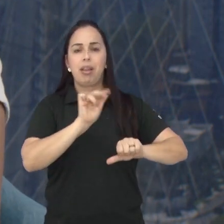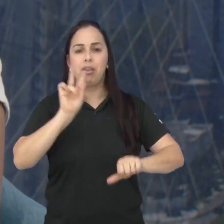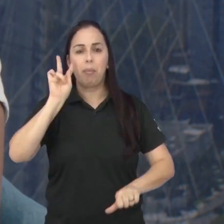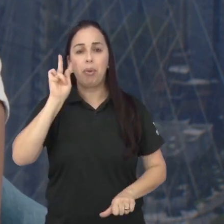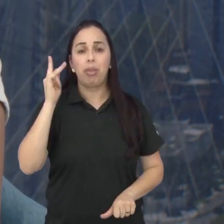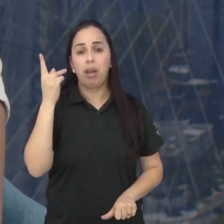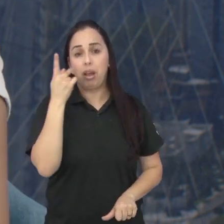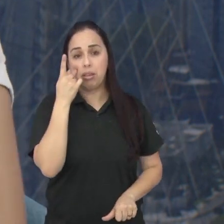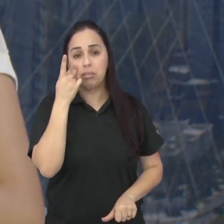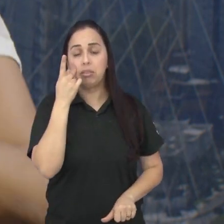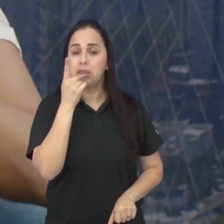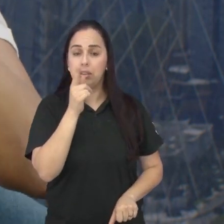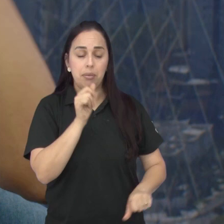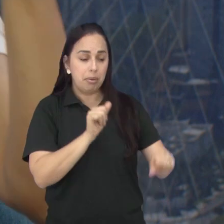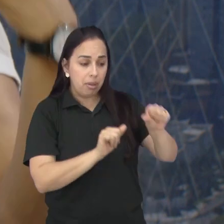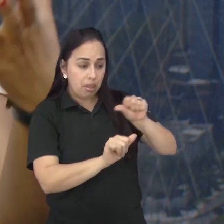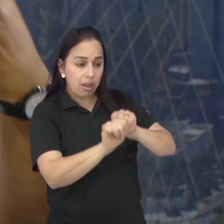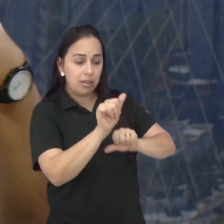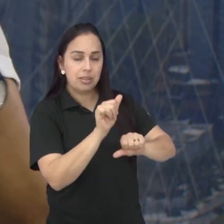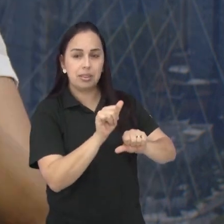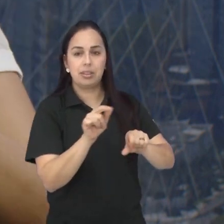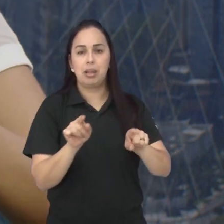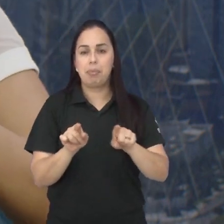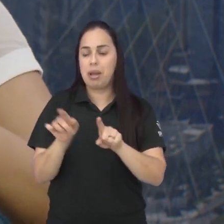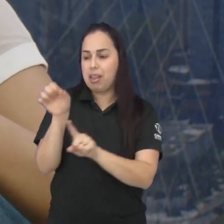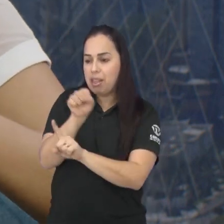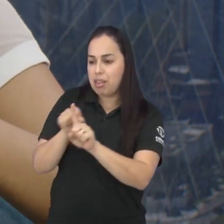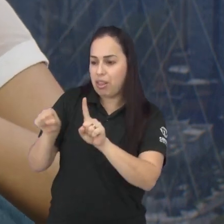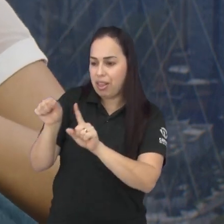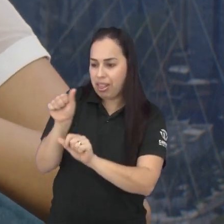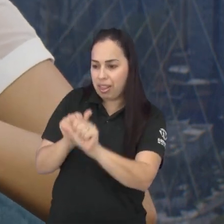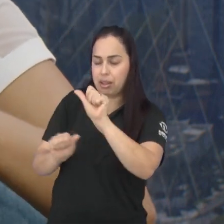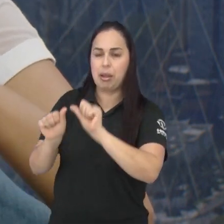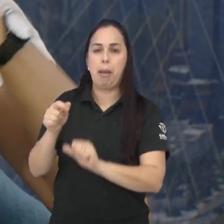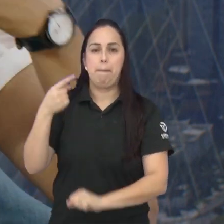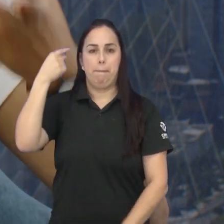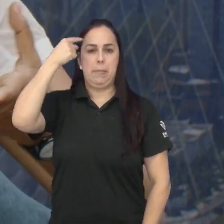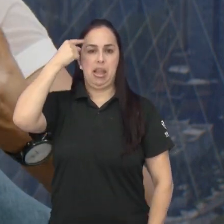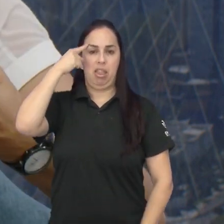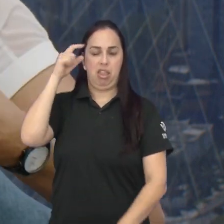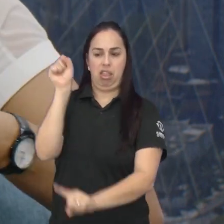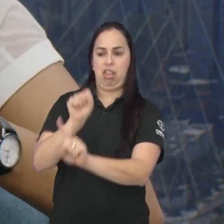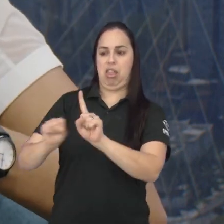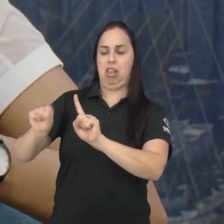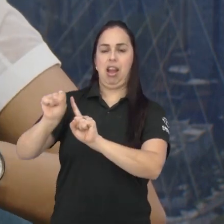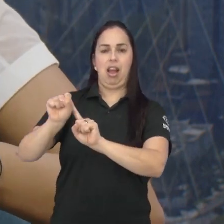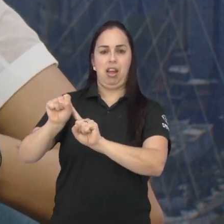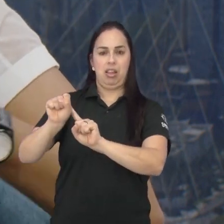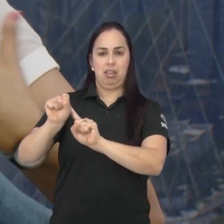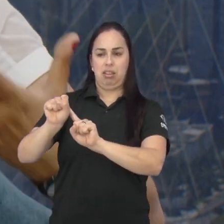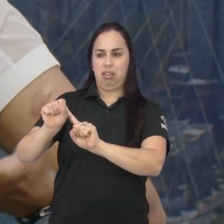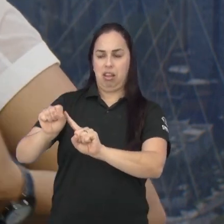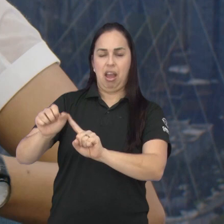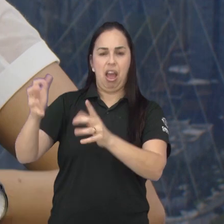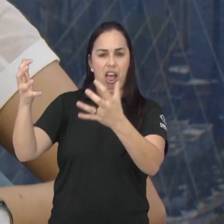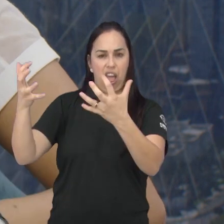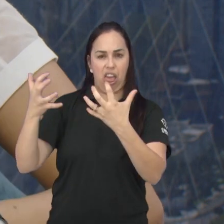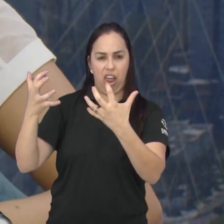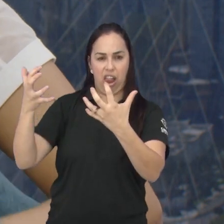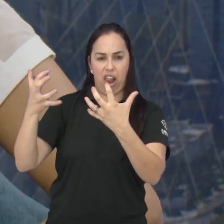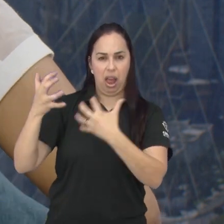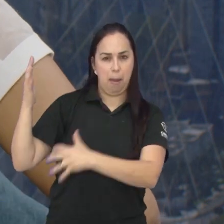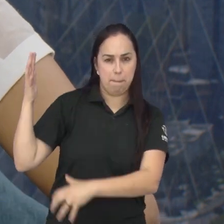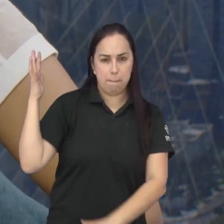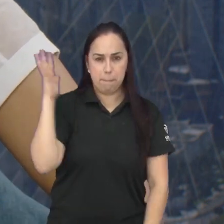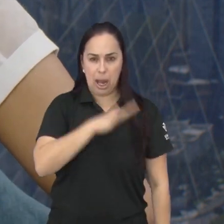de estrutura, né? Dessa dita sociedade. Aqui às vezes a gente fala sociedade, parece um monstro, né? Eu e Rosa, a gente está bem